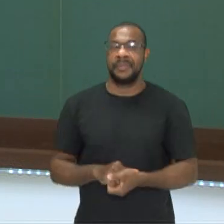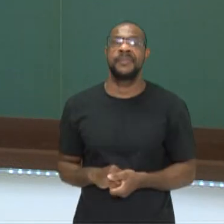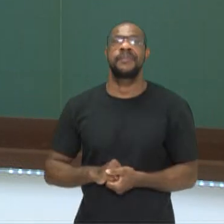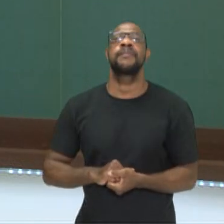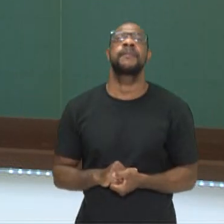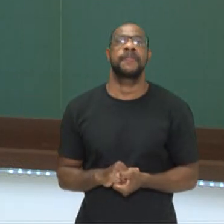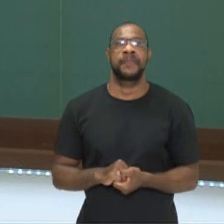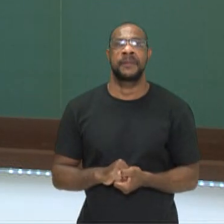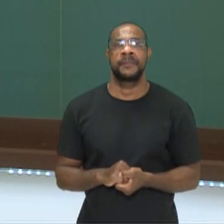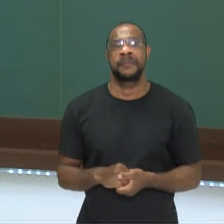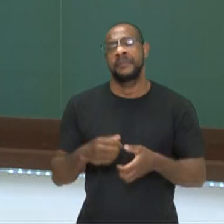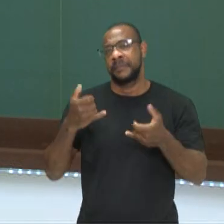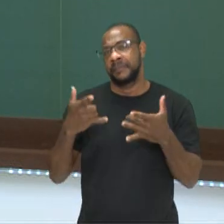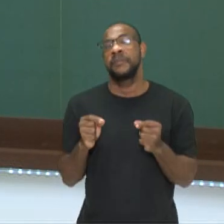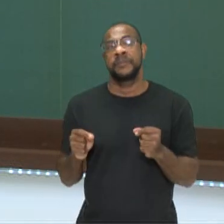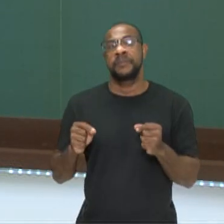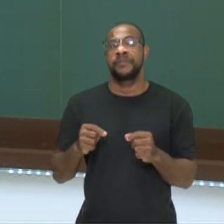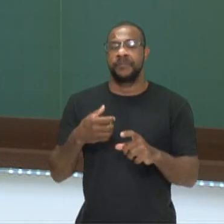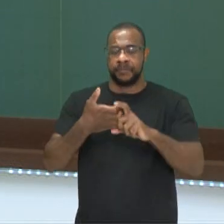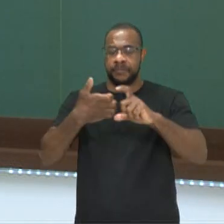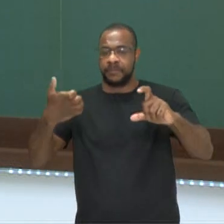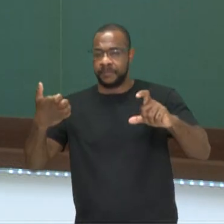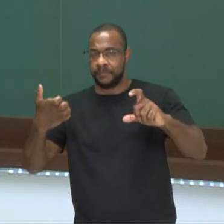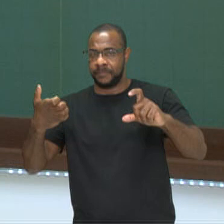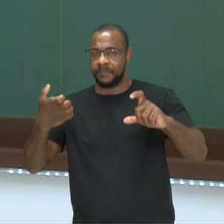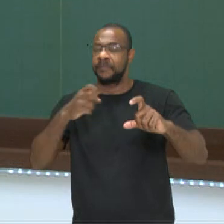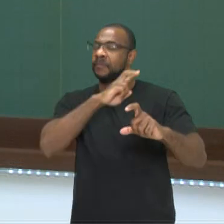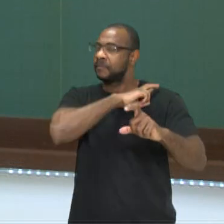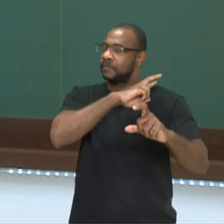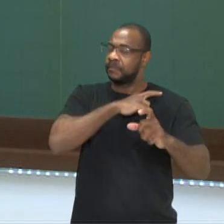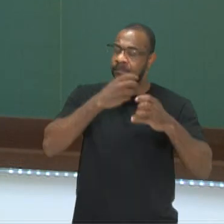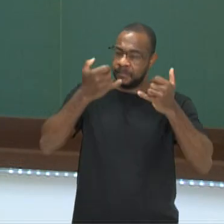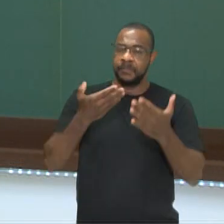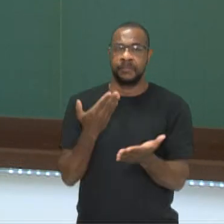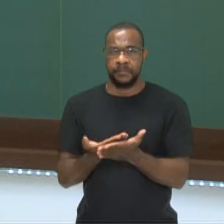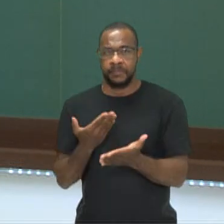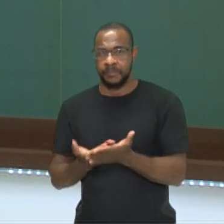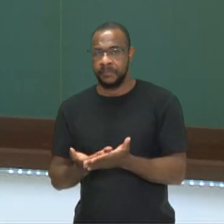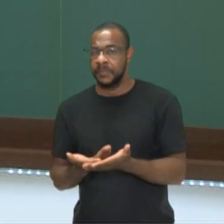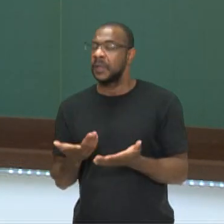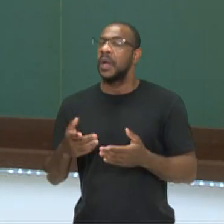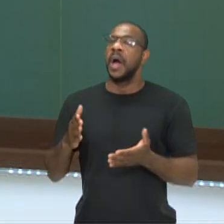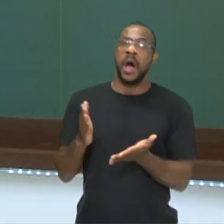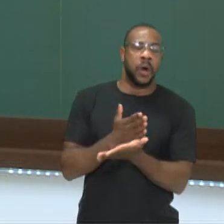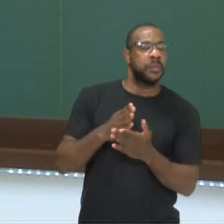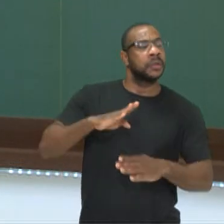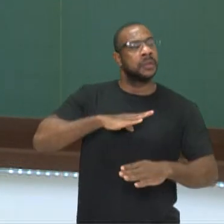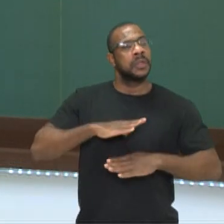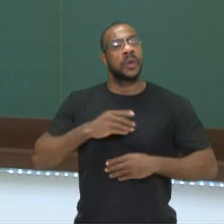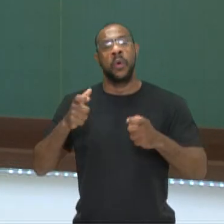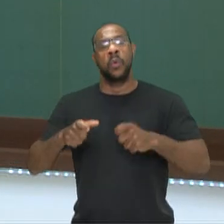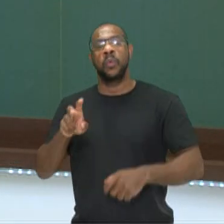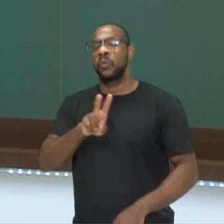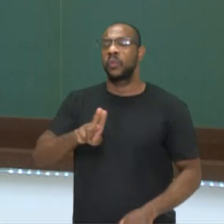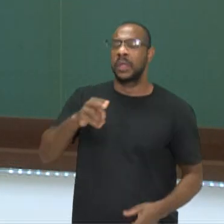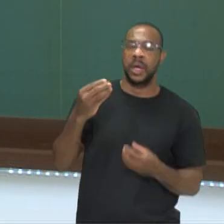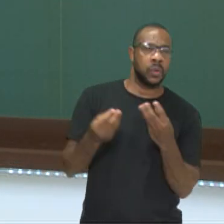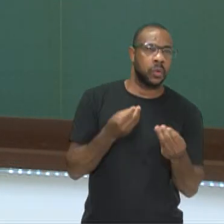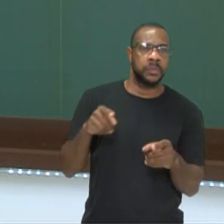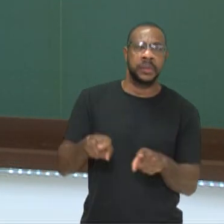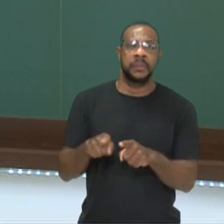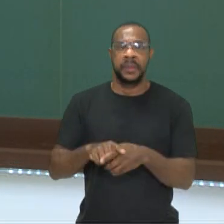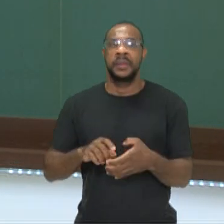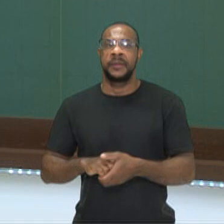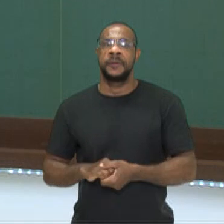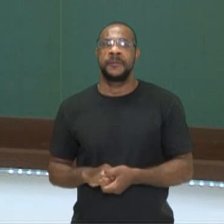gente? Equação de segundo grau na forma reduzida, algumas situações onde é utilizada a equação de segundo grau e as